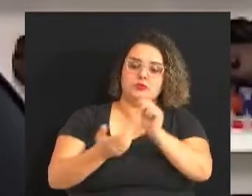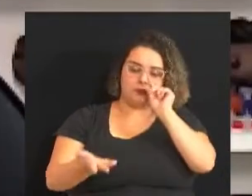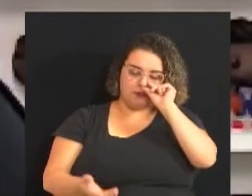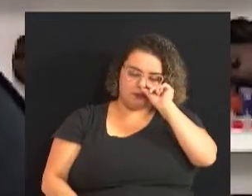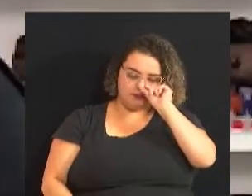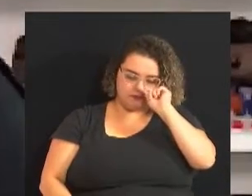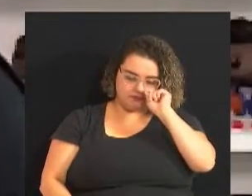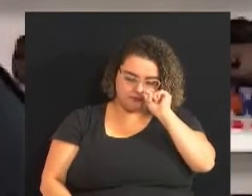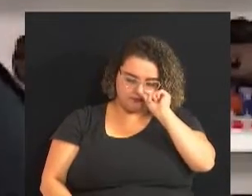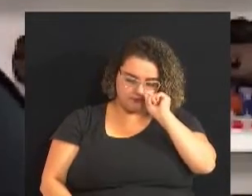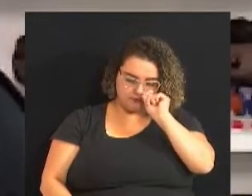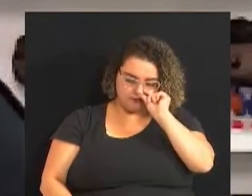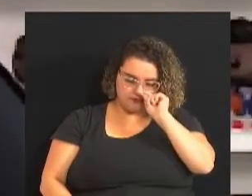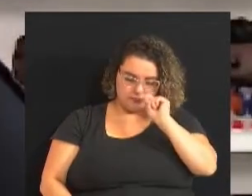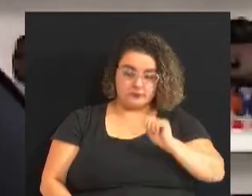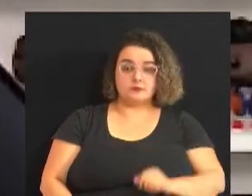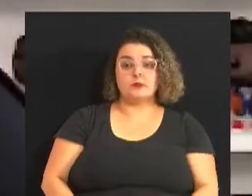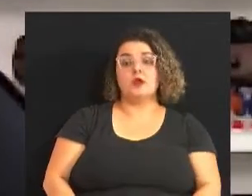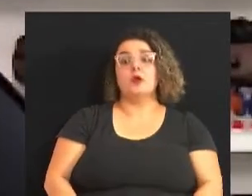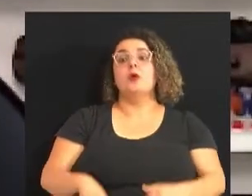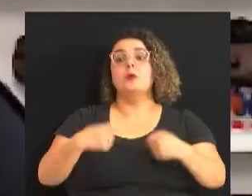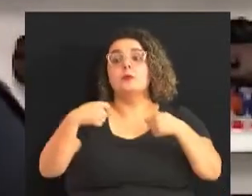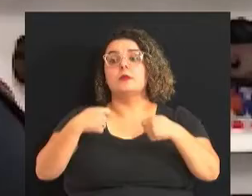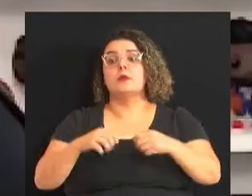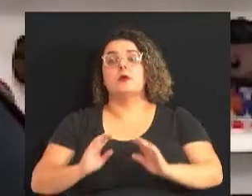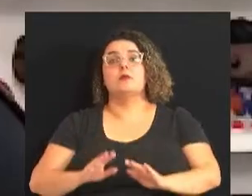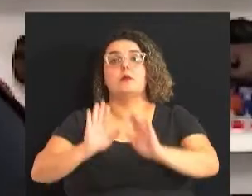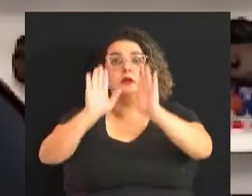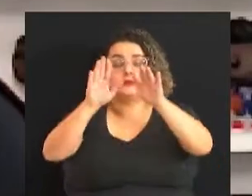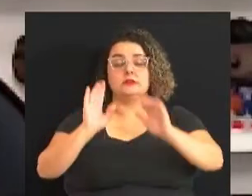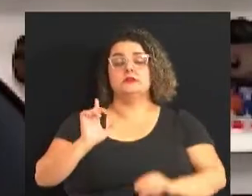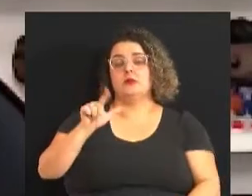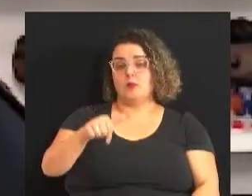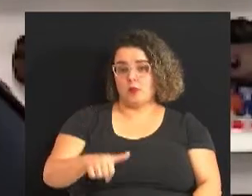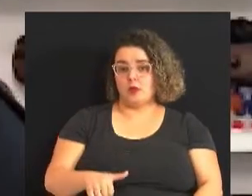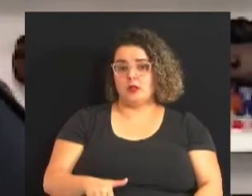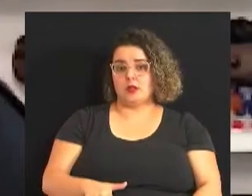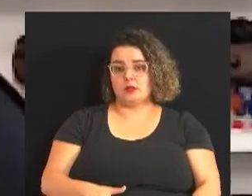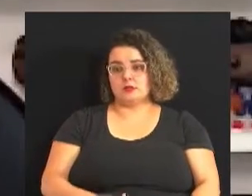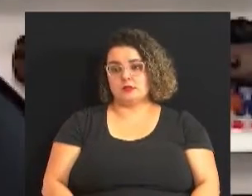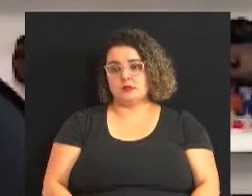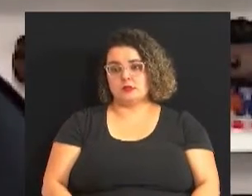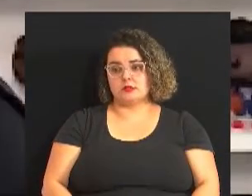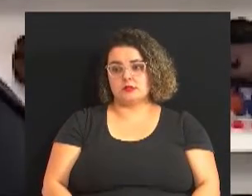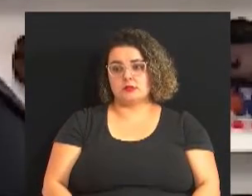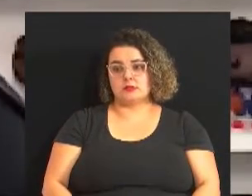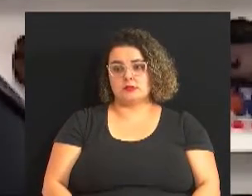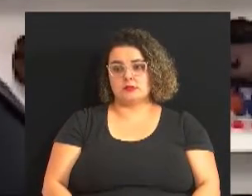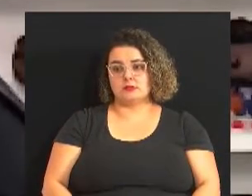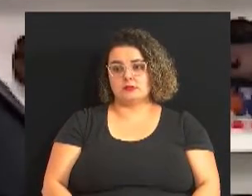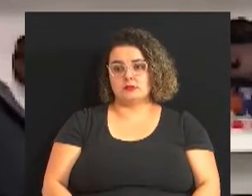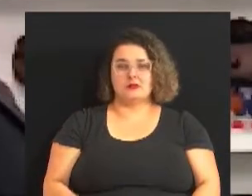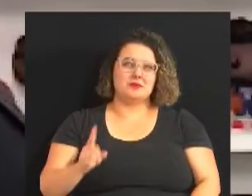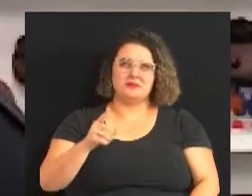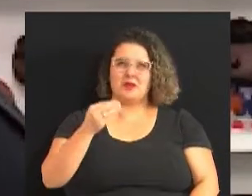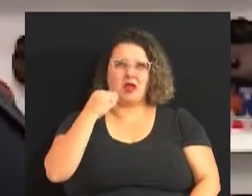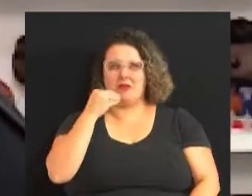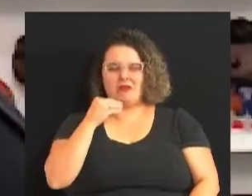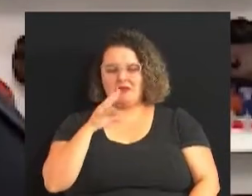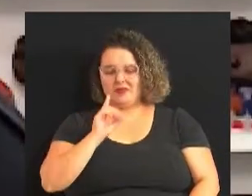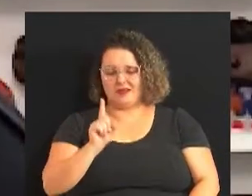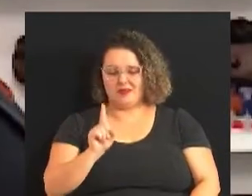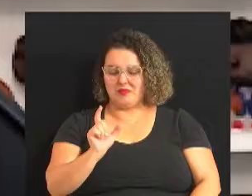cara para a gente precisava o basquetebol depois dessa, eu não vou dizer fracasso, que é uma palavra muito forte, mas